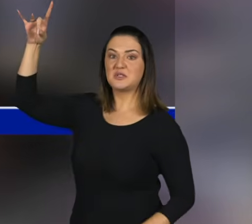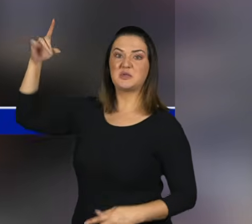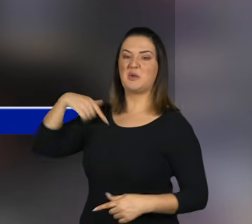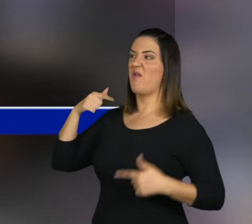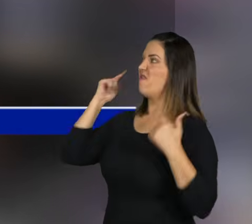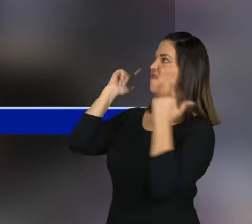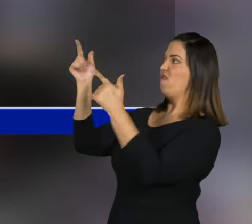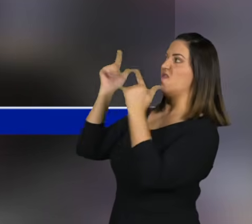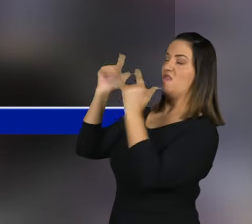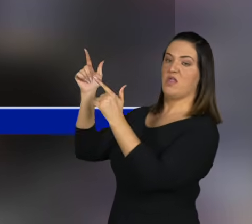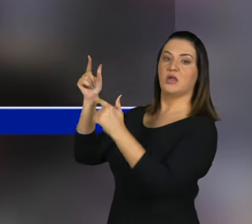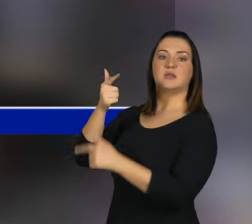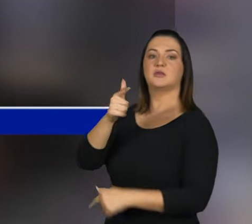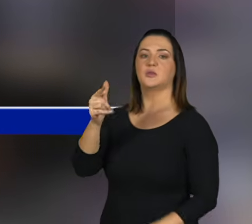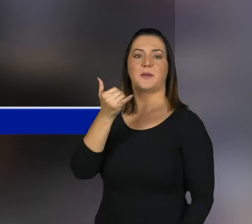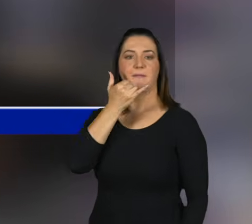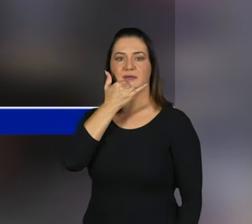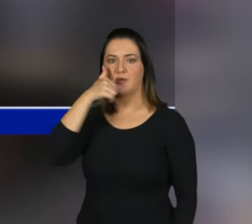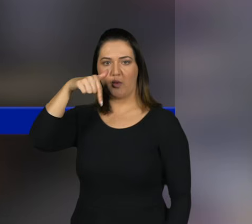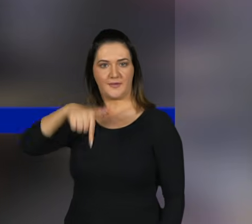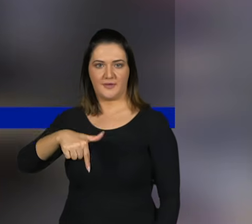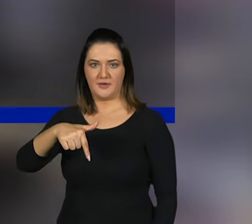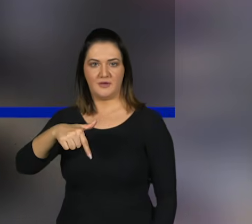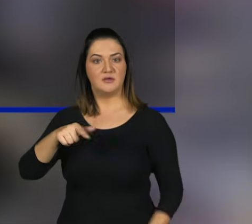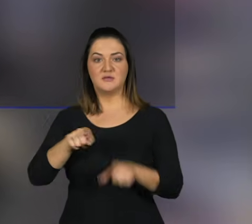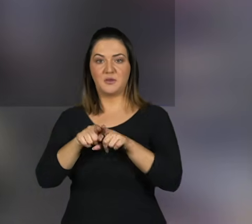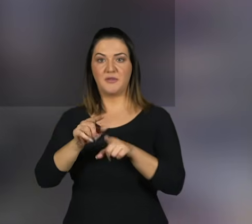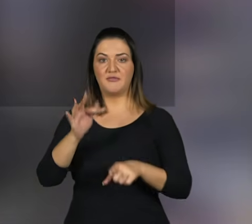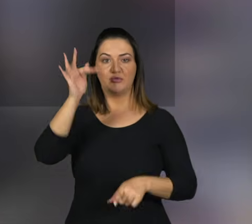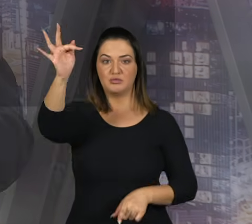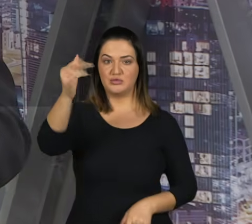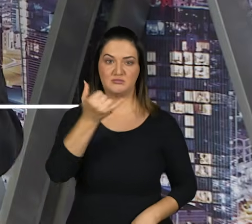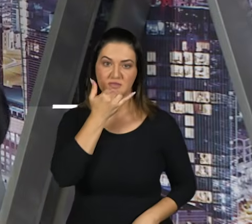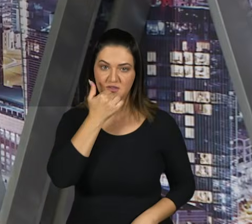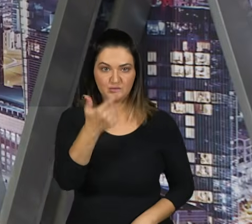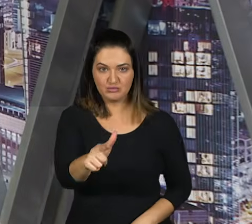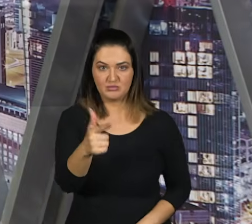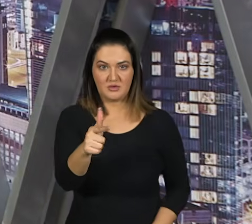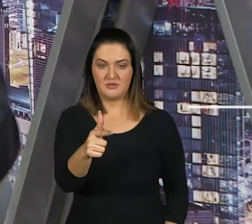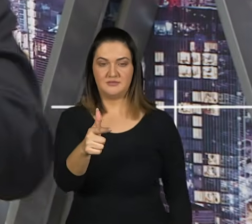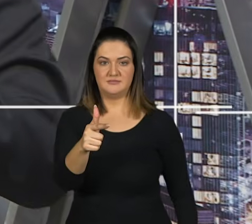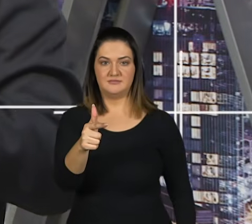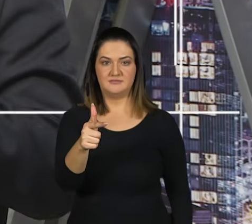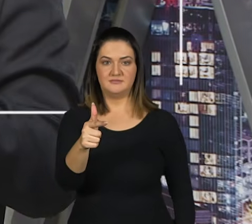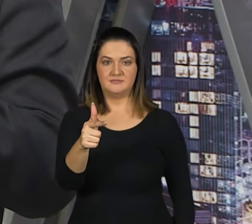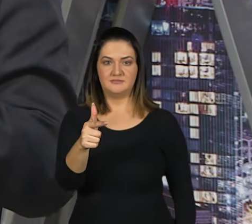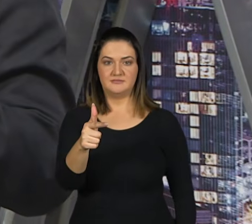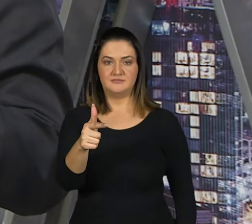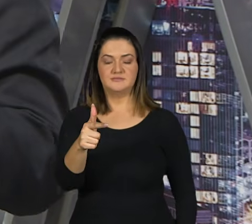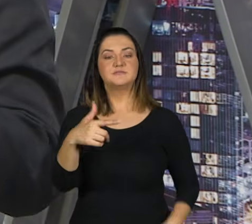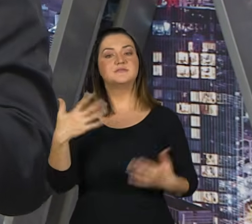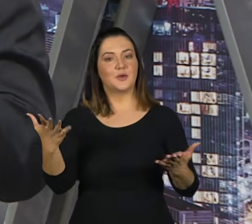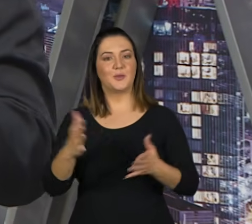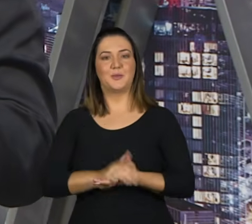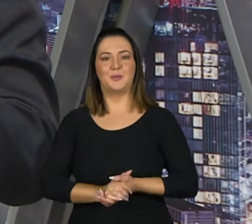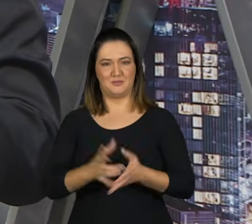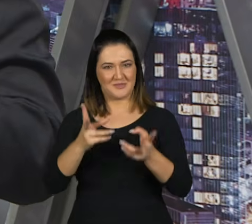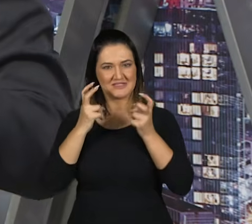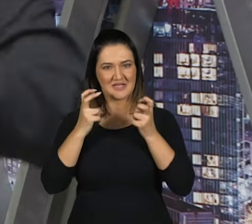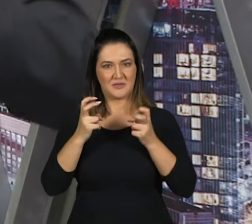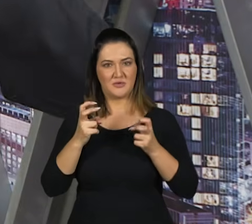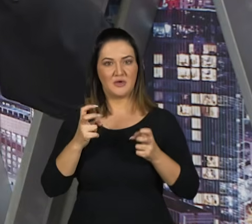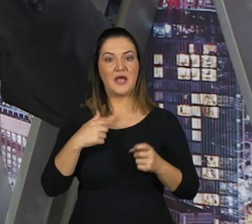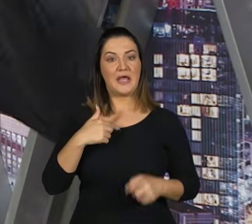não lhe será isso perdoado nem neste mundo e nem no porvir. Então veja, tudo isso quando as pessoas começam então